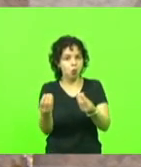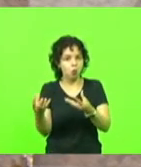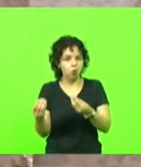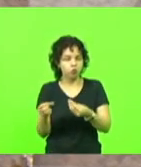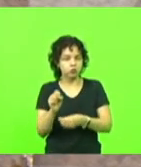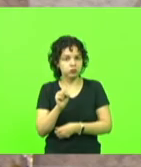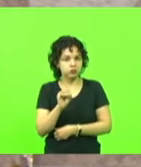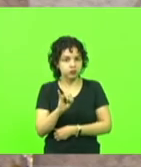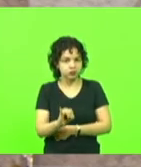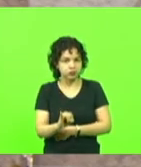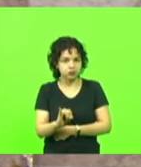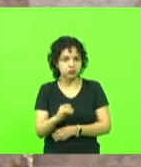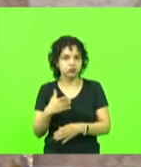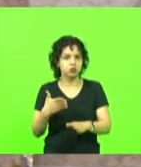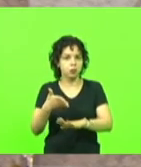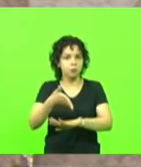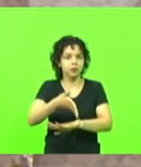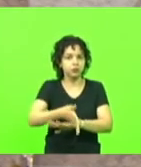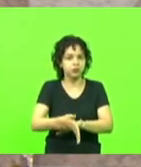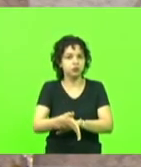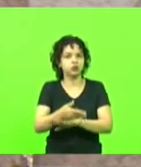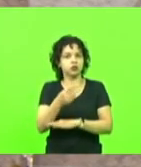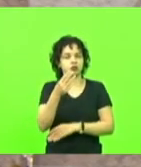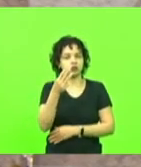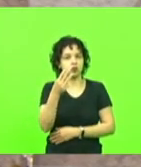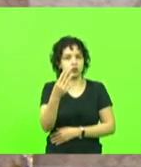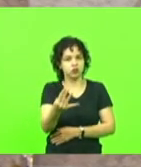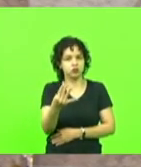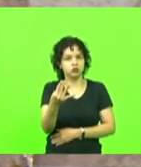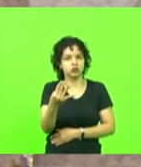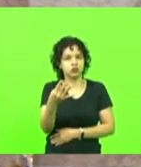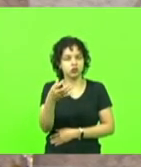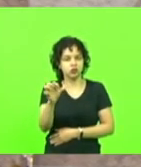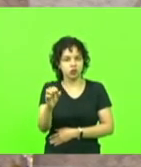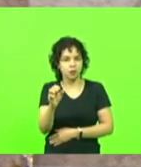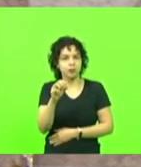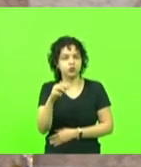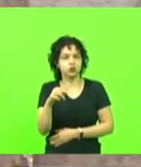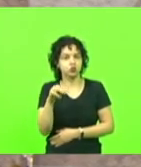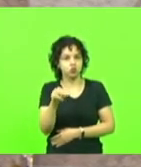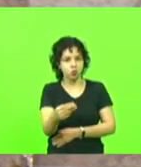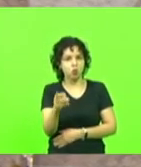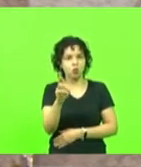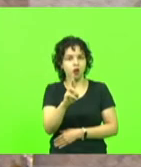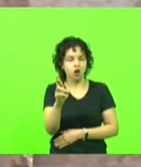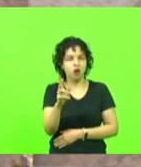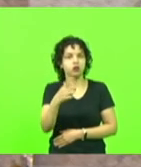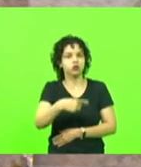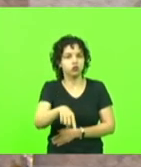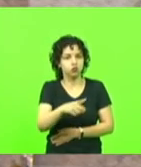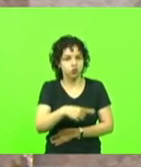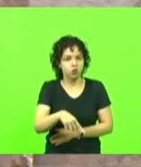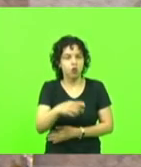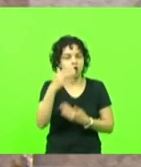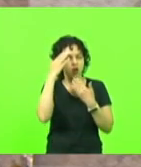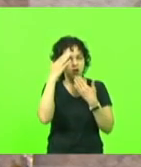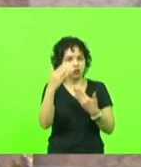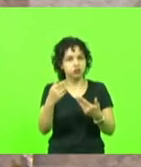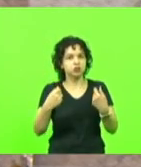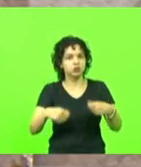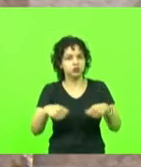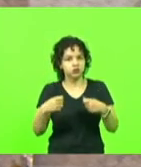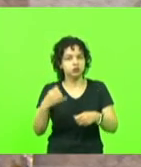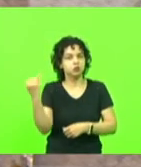o comparecimento de 465 milhões de reais, e aqui a gente tem que agradecer a importância da